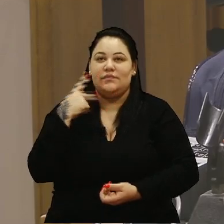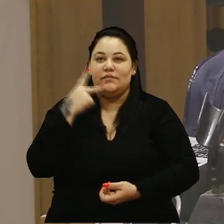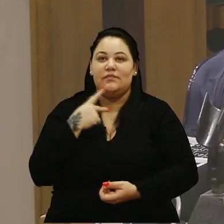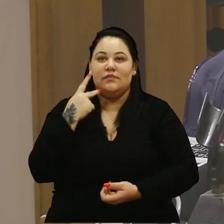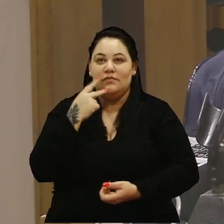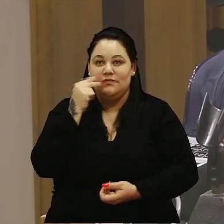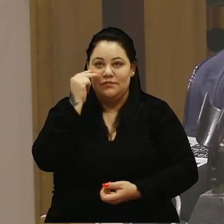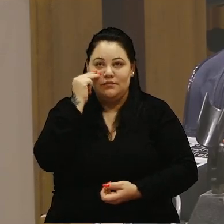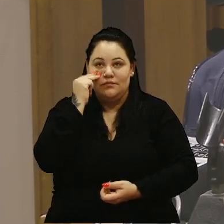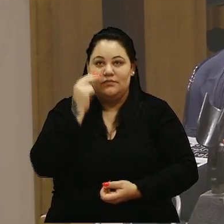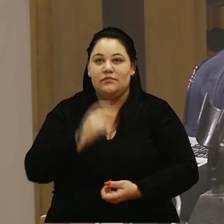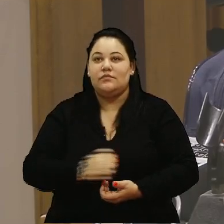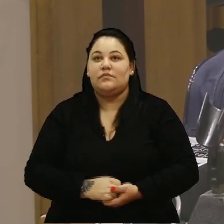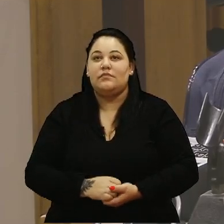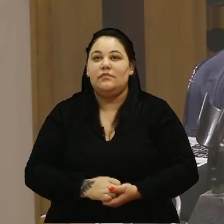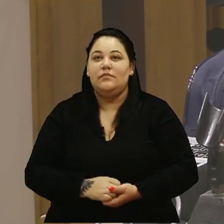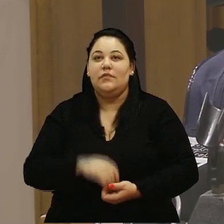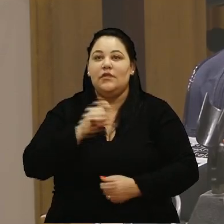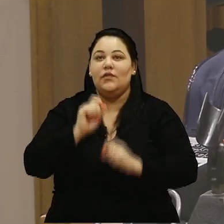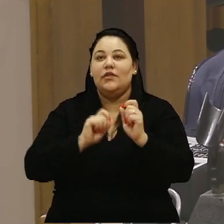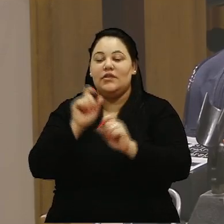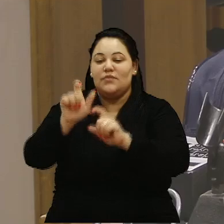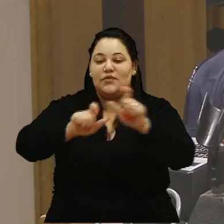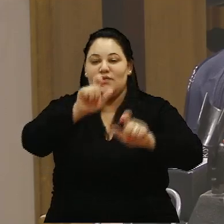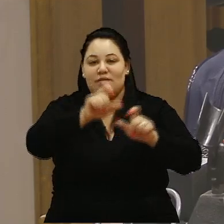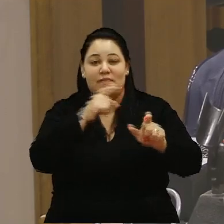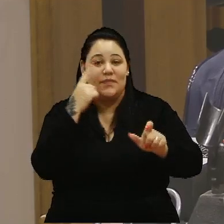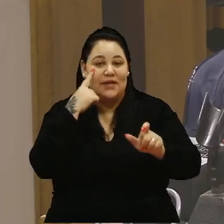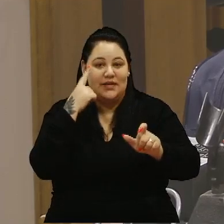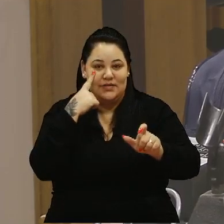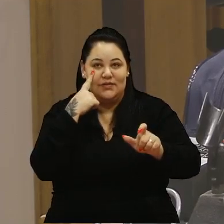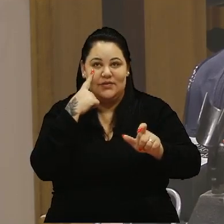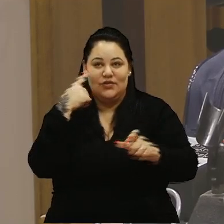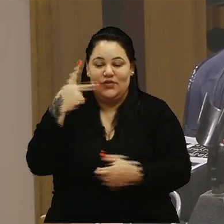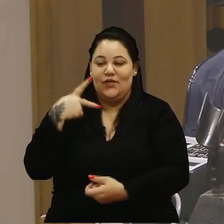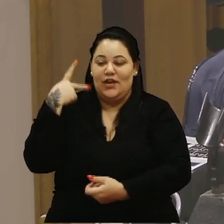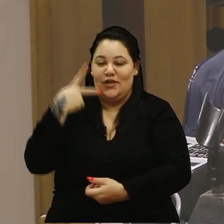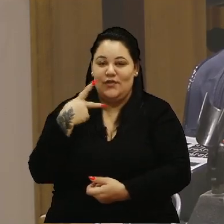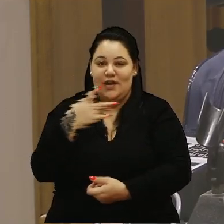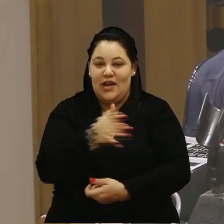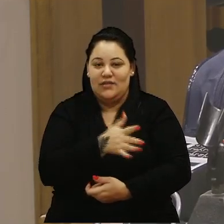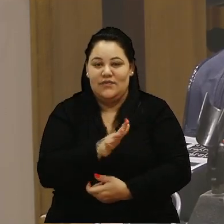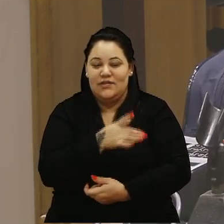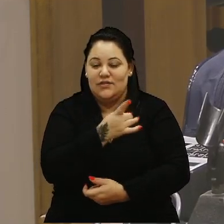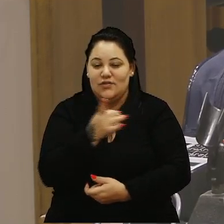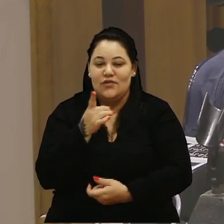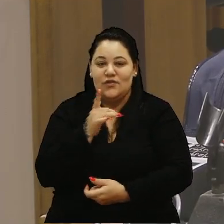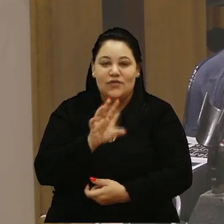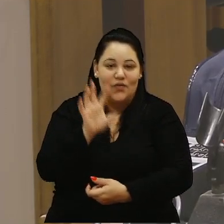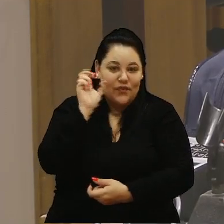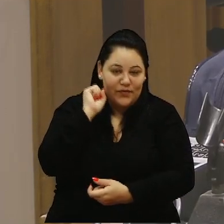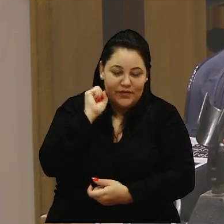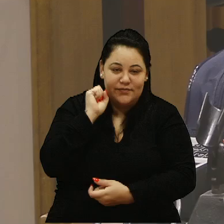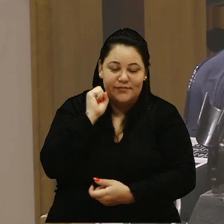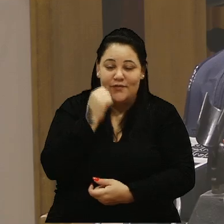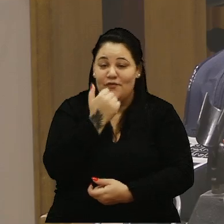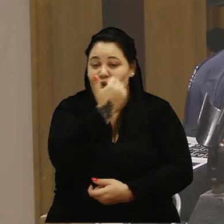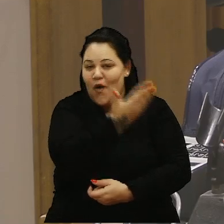sobre o que as pessoas pensam de um parlamentar, de um vereador, e muitas vezes a gente ouvia só falar lá fora, né? Agora, estando